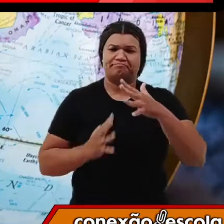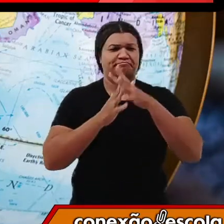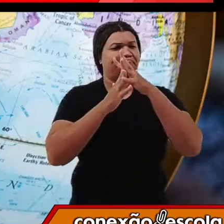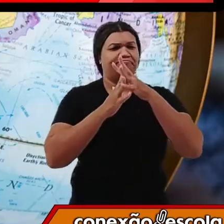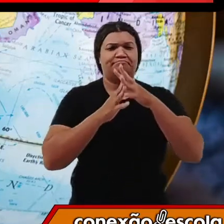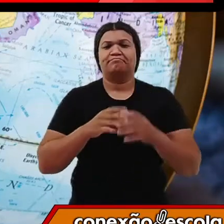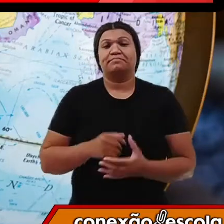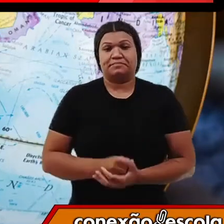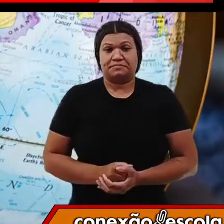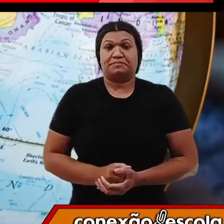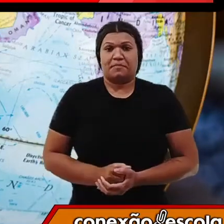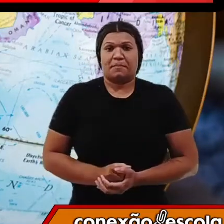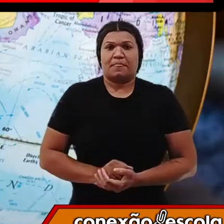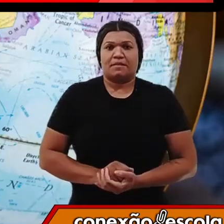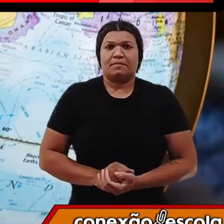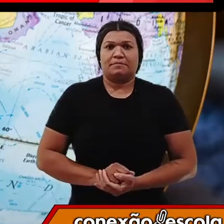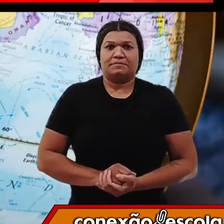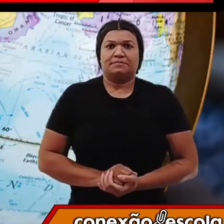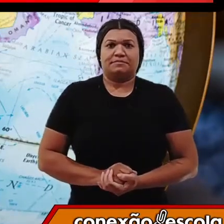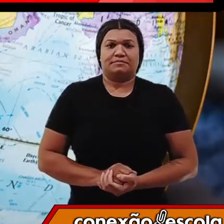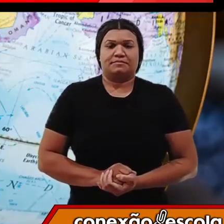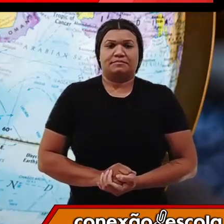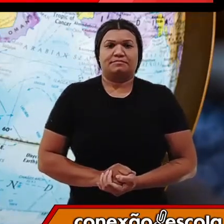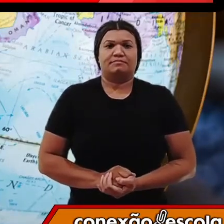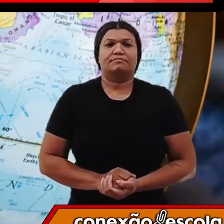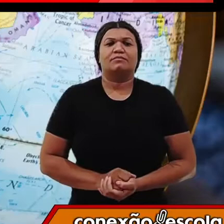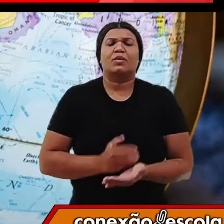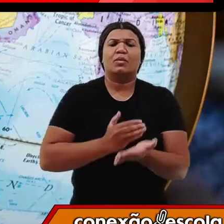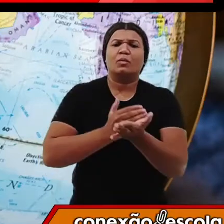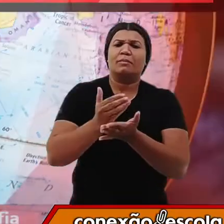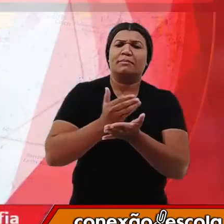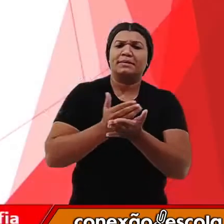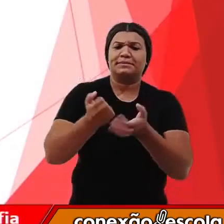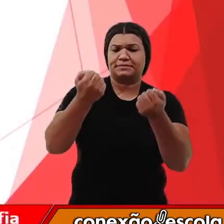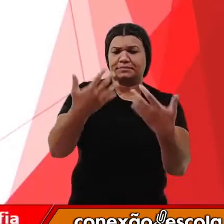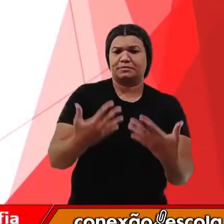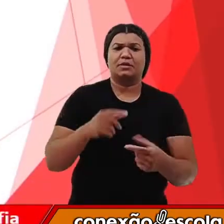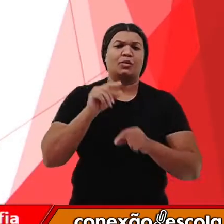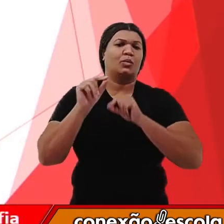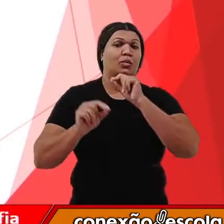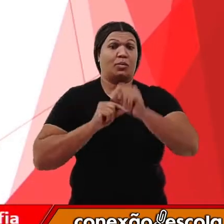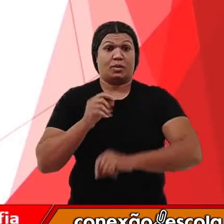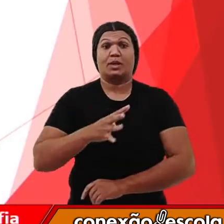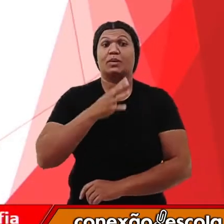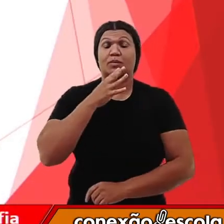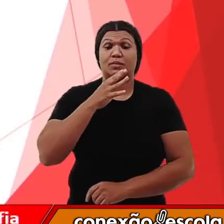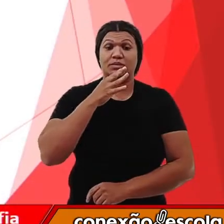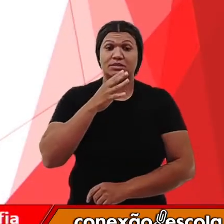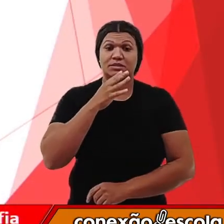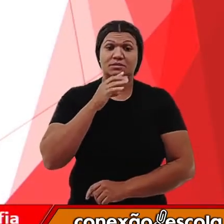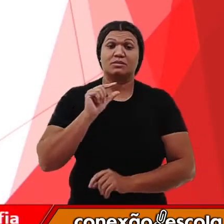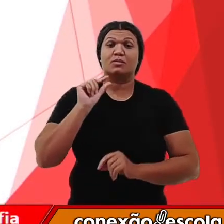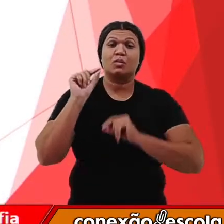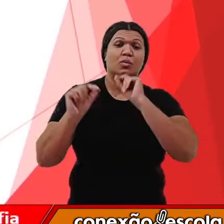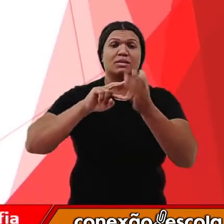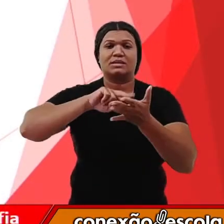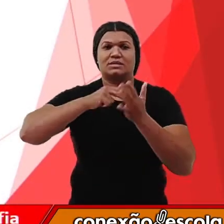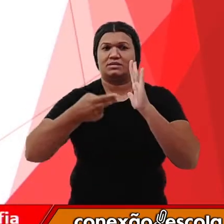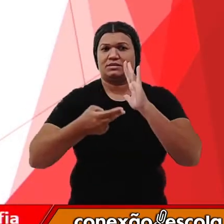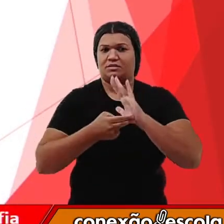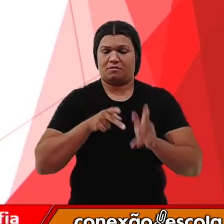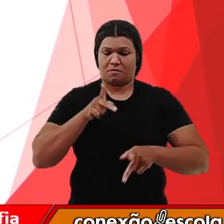top, beleza? Para início de conversa, vamos conhecer um pouquinho aí do que são os